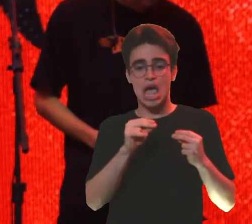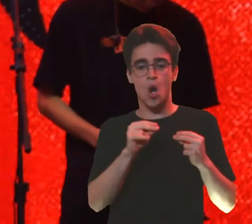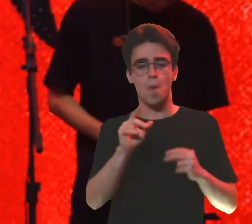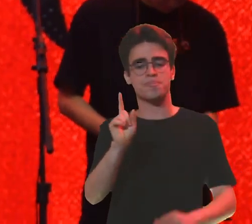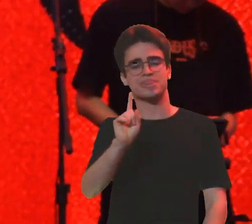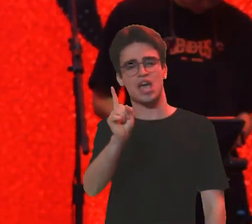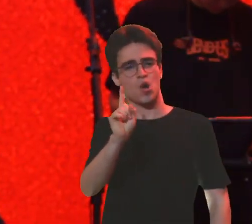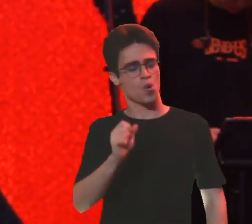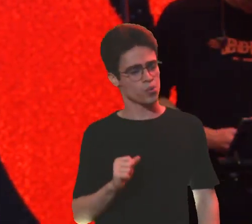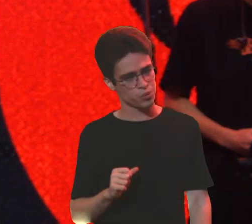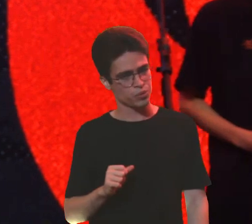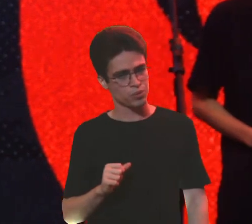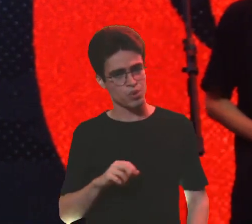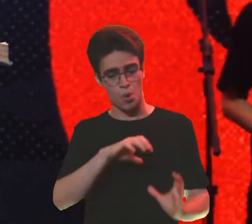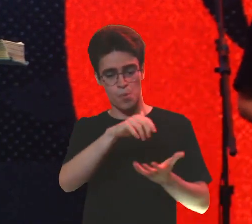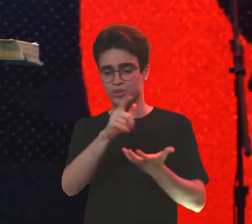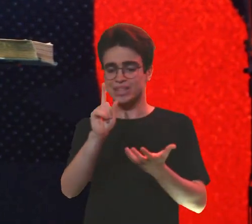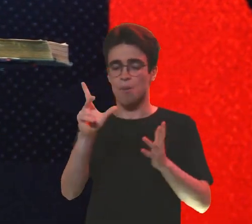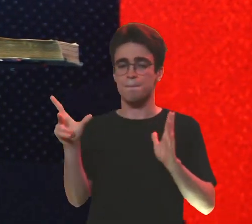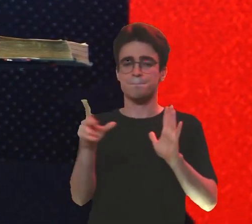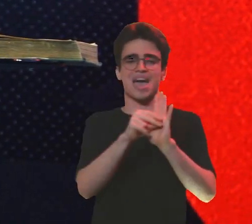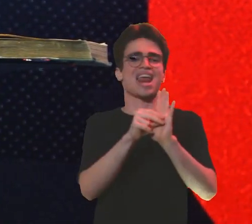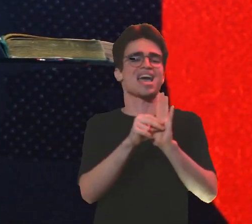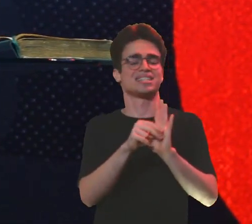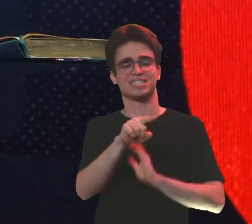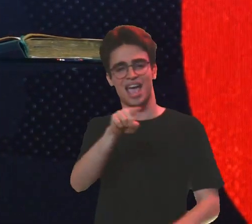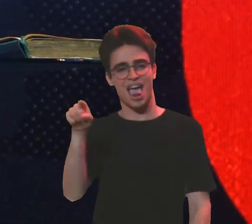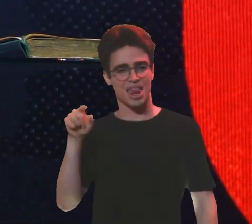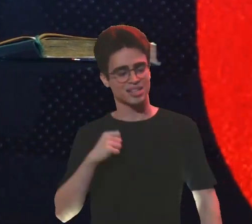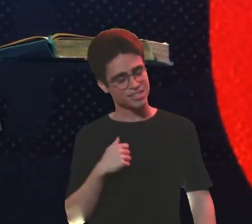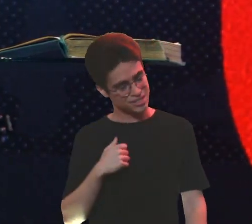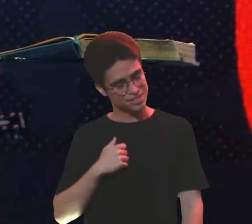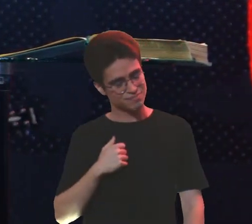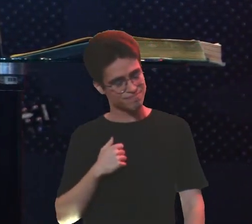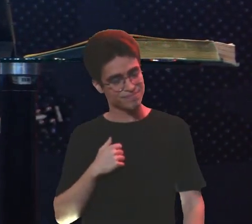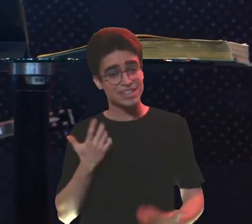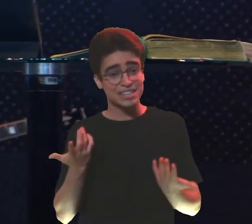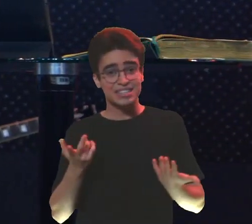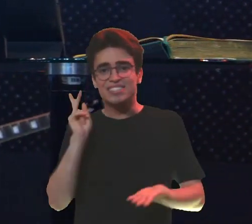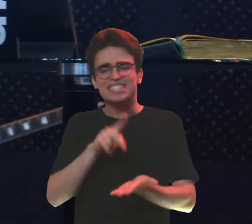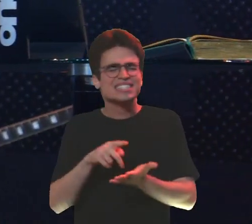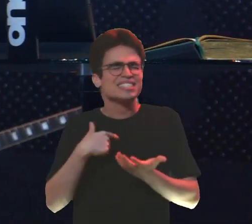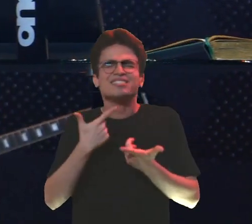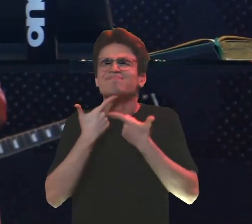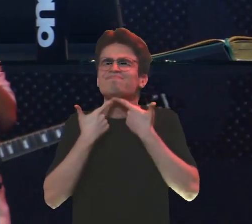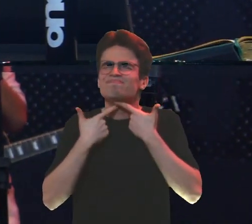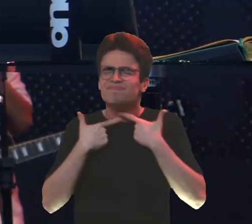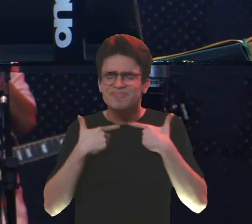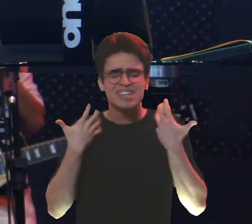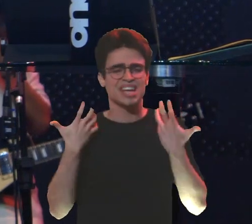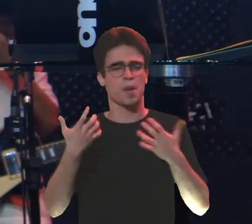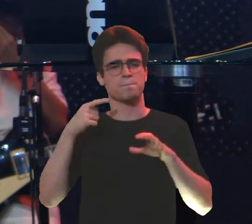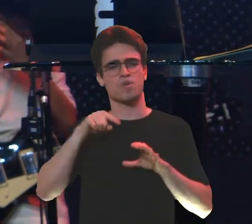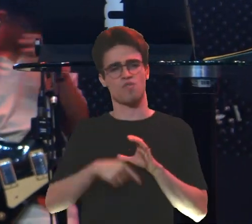O mundo não era digno dos heróis da fé. Eu não sei você, mas eu desejo do fundo do meu coração